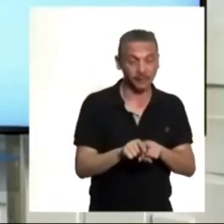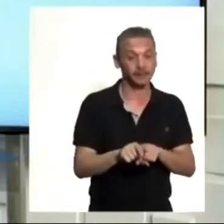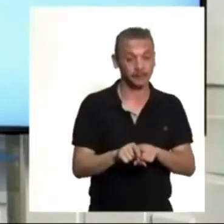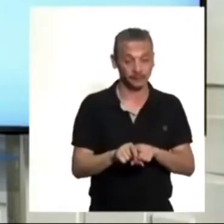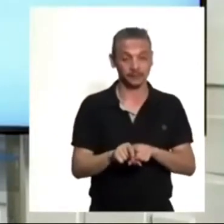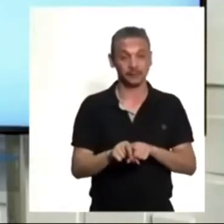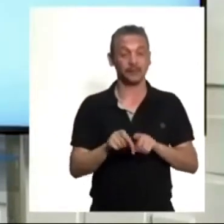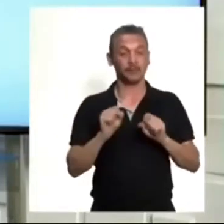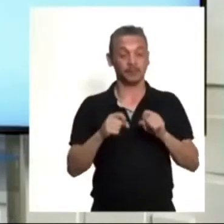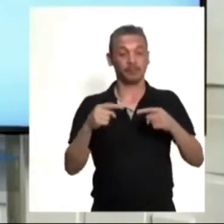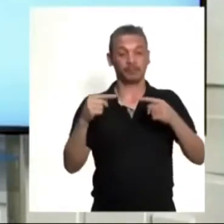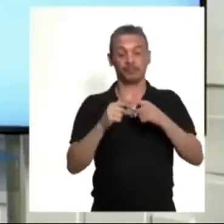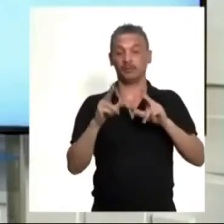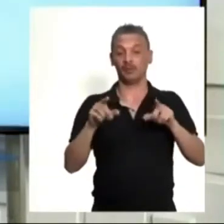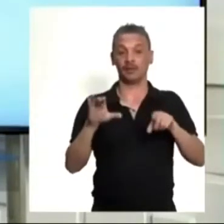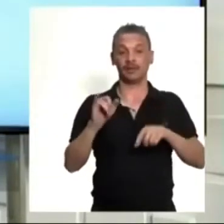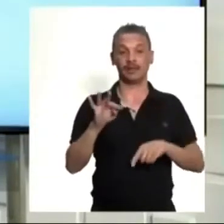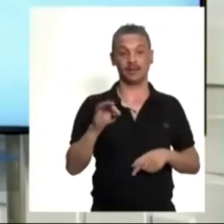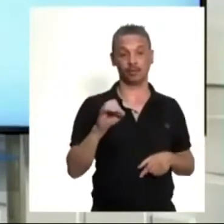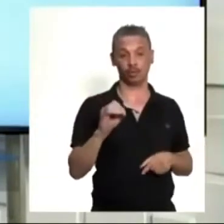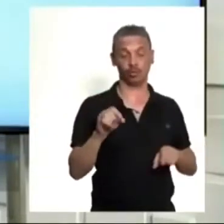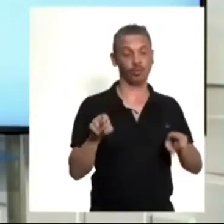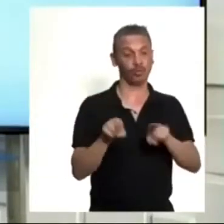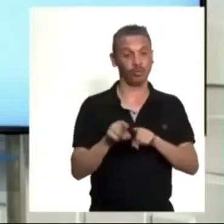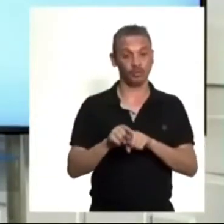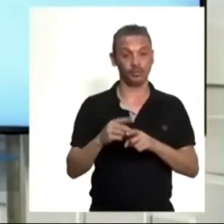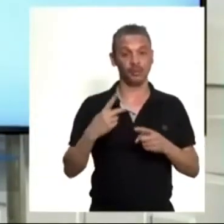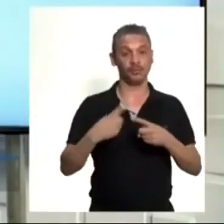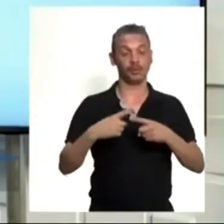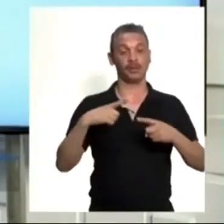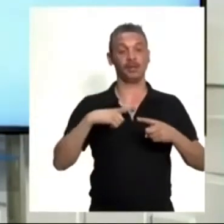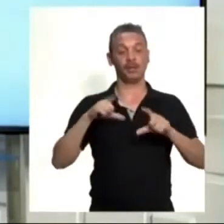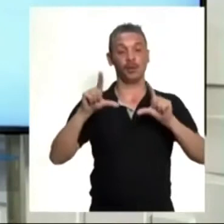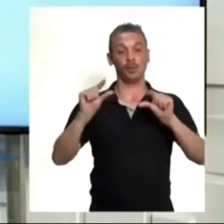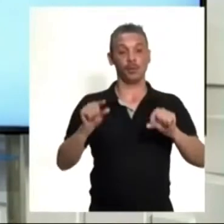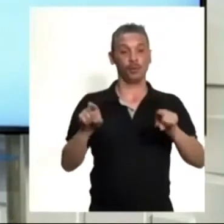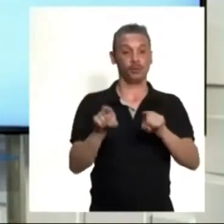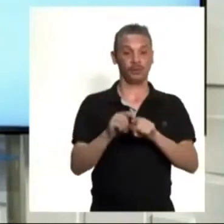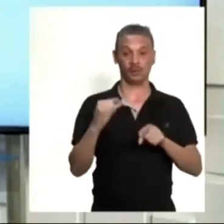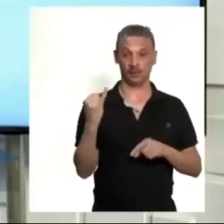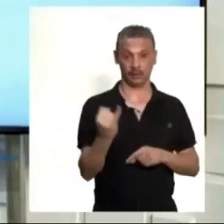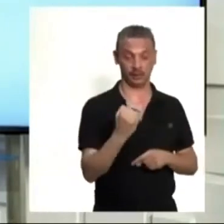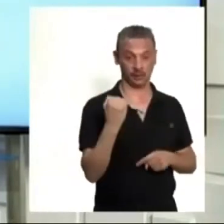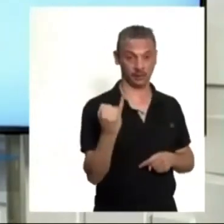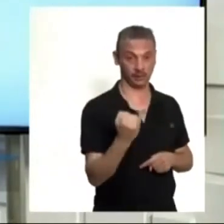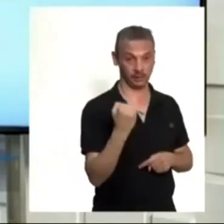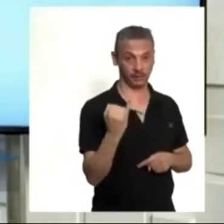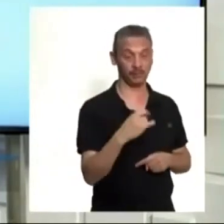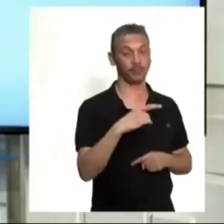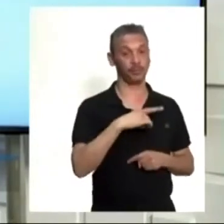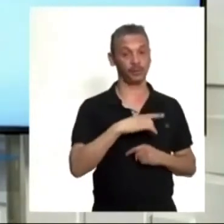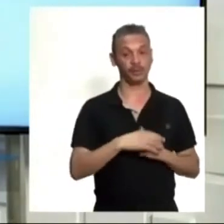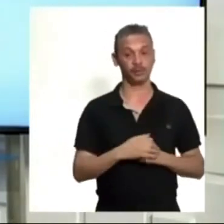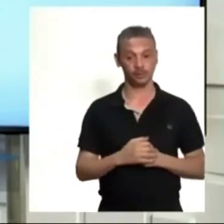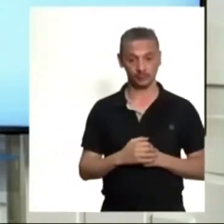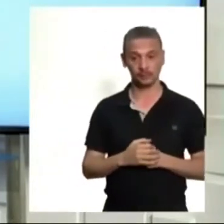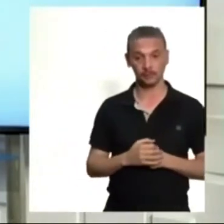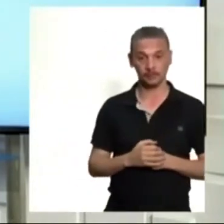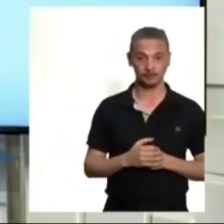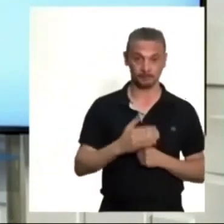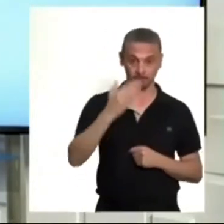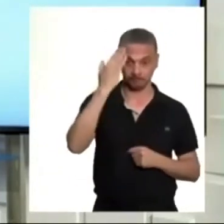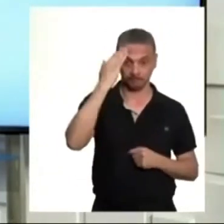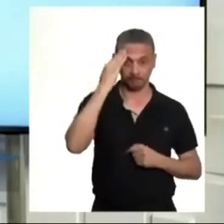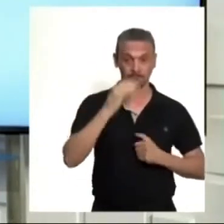né, ele vai ser o cátodo. Porque o cátodo sempre sofre redução. Isso é uma coisa importantíssima, que é o eletrodo que é o polo positivo da nossa